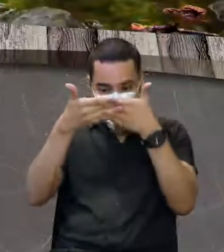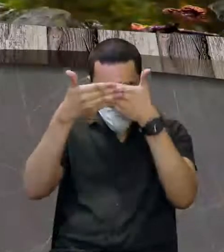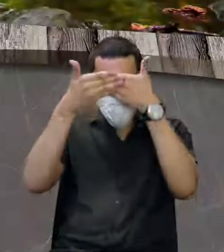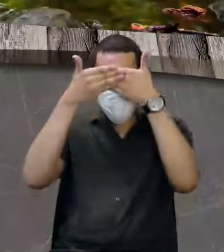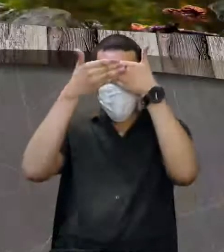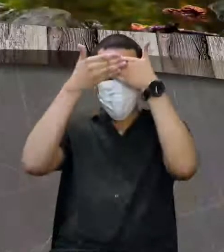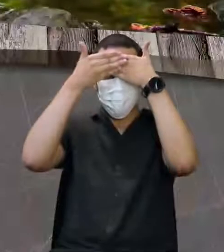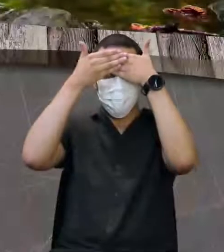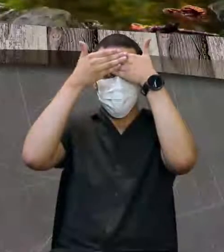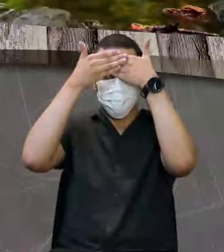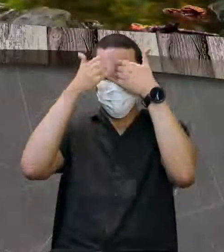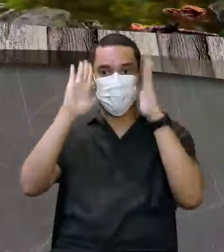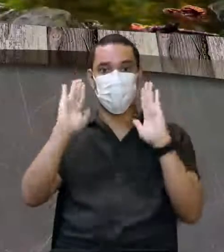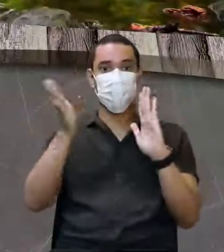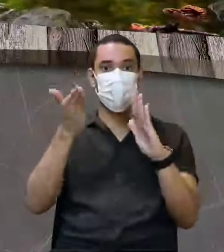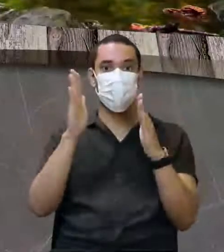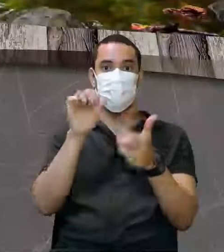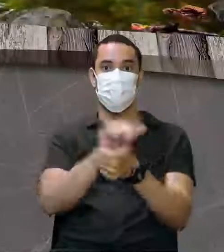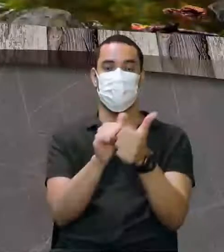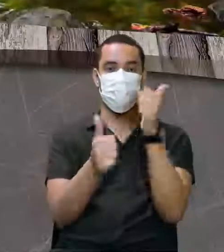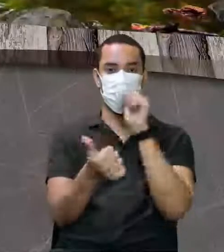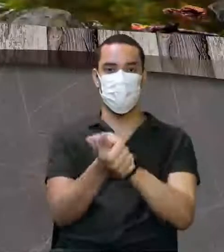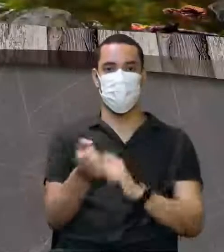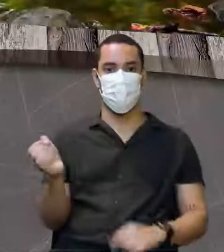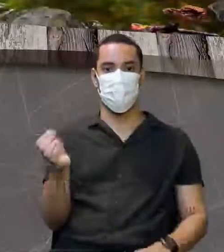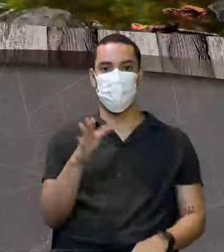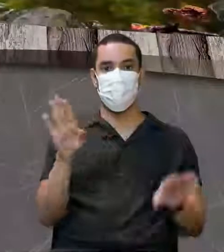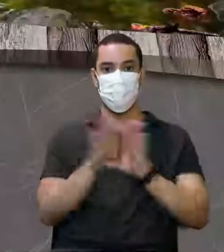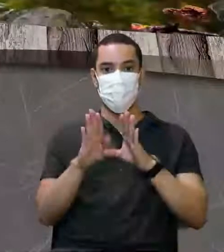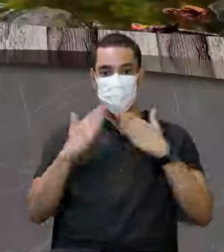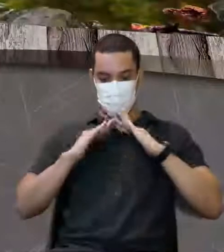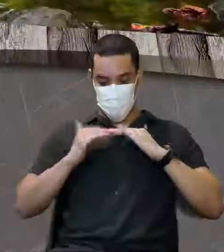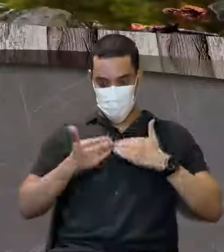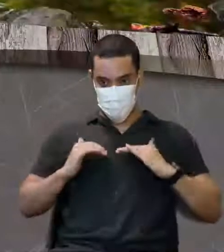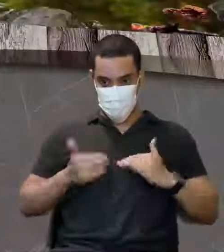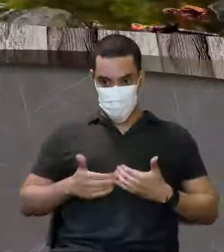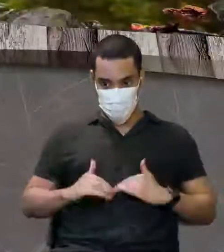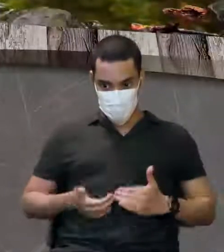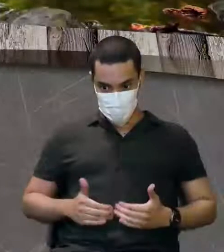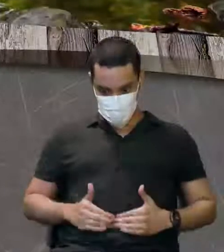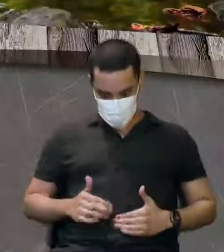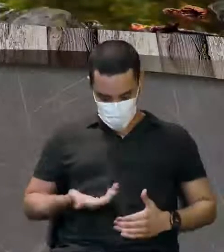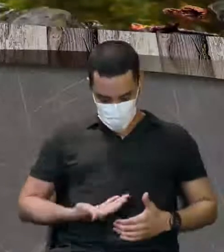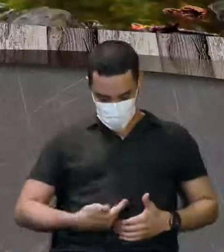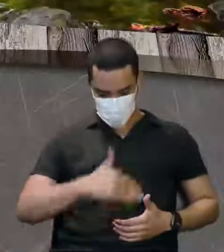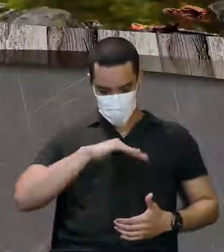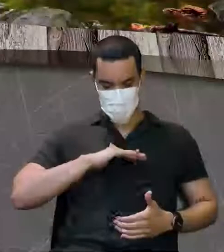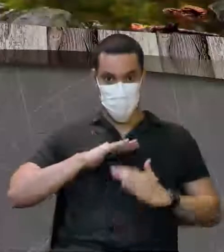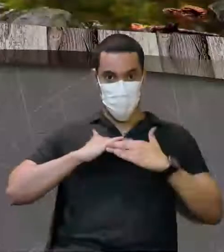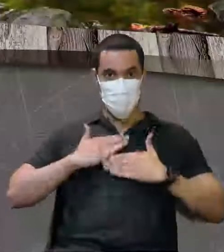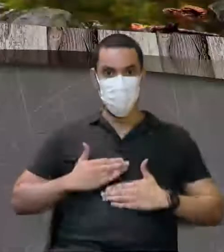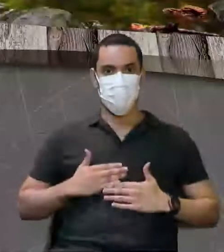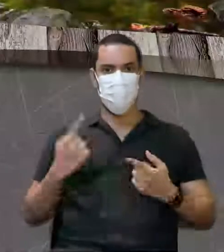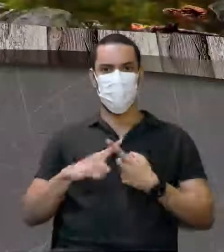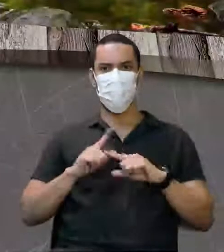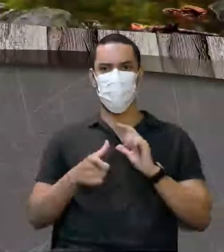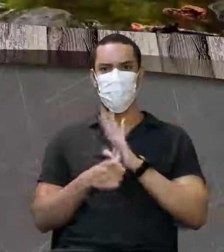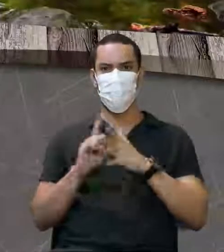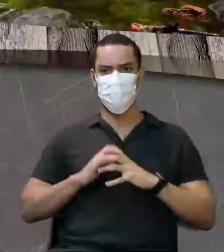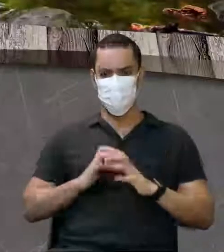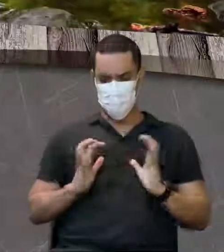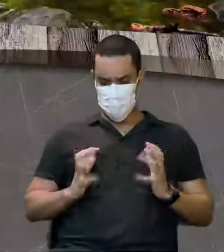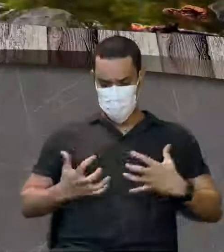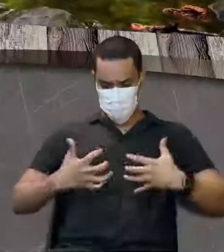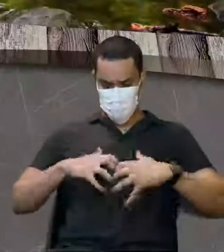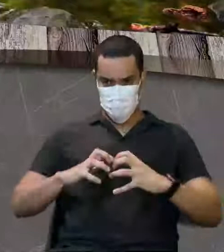foi regredindo gradativamente. A região do tórax deles também foi diminuindo. Por que era tão saliente,